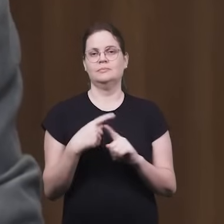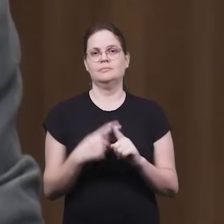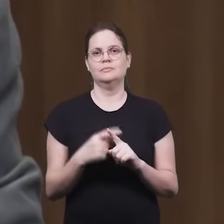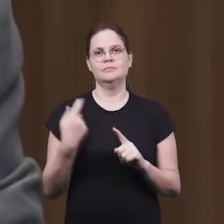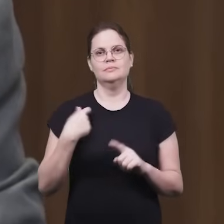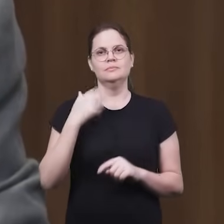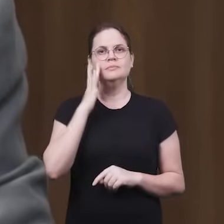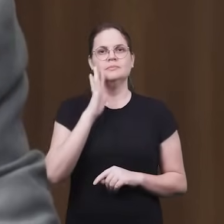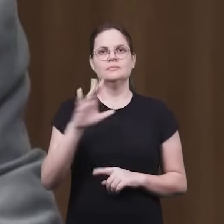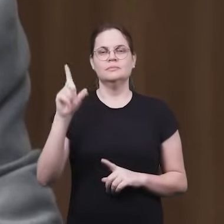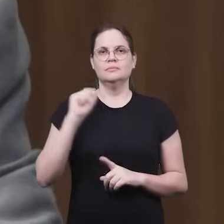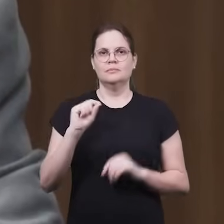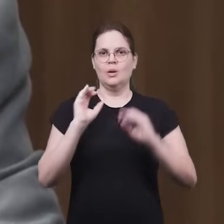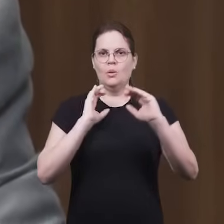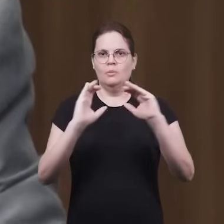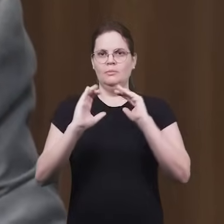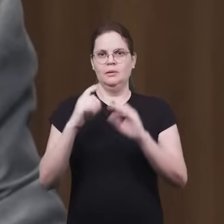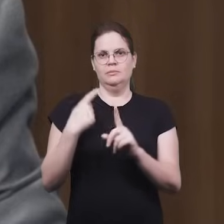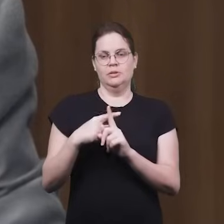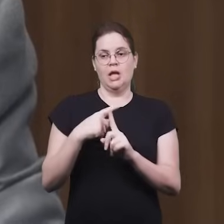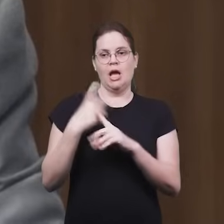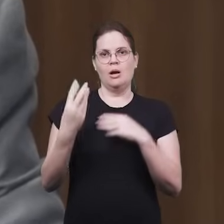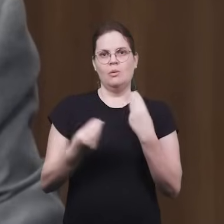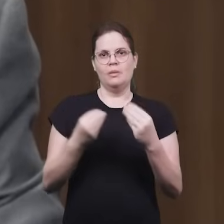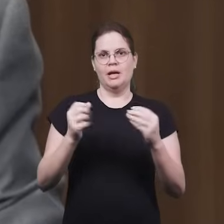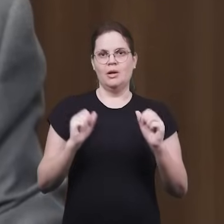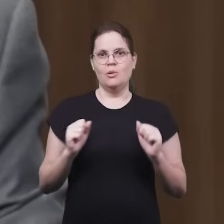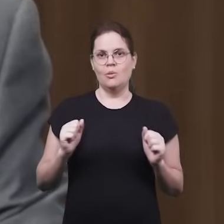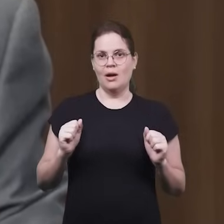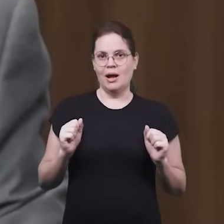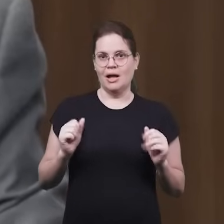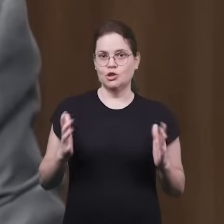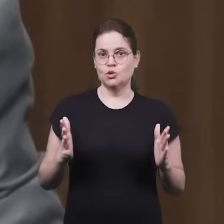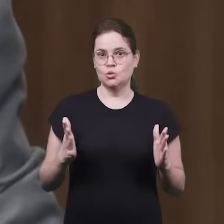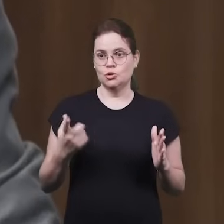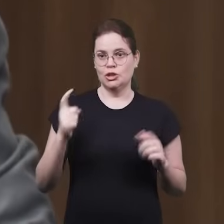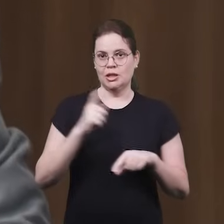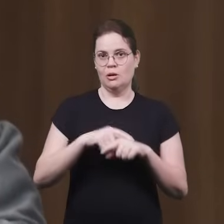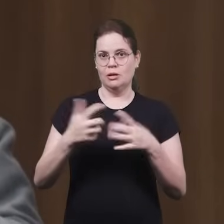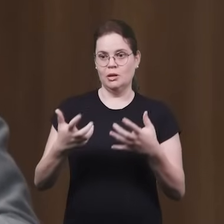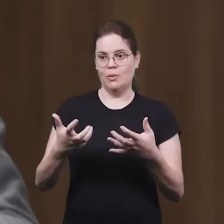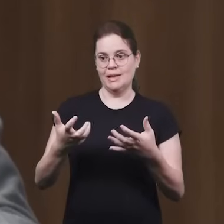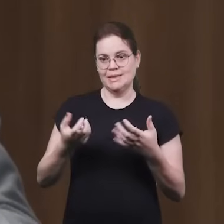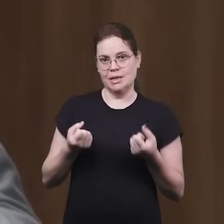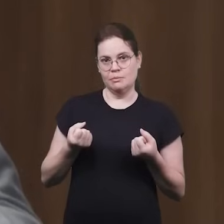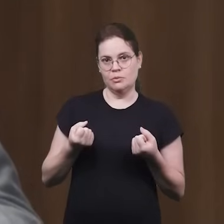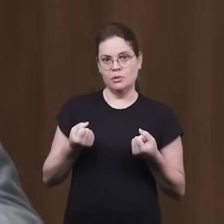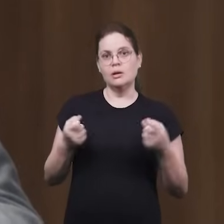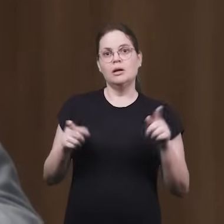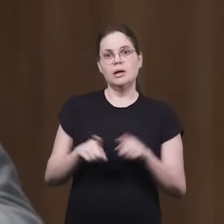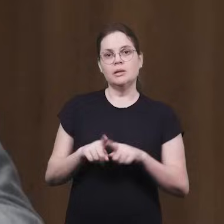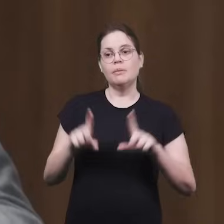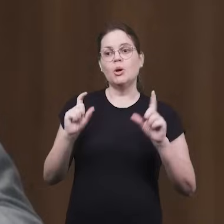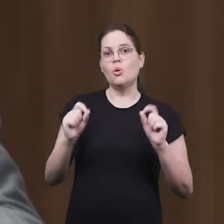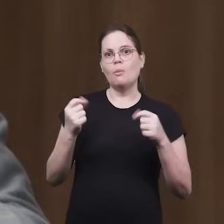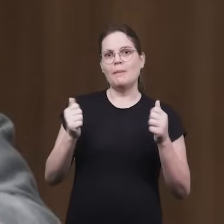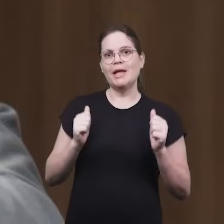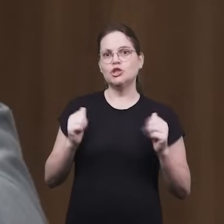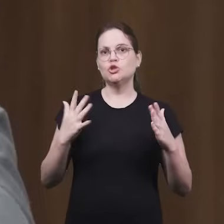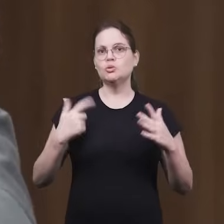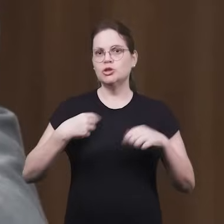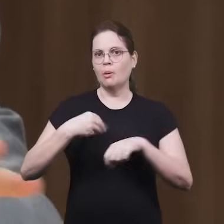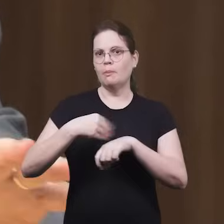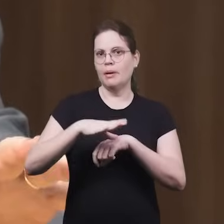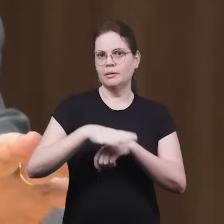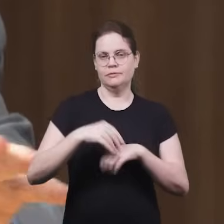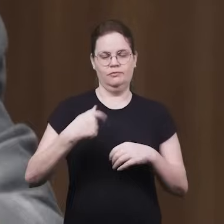seguinte, a comunicação positiva, como eu ajo e reajo como receptor, como eu ajo e reajo como emissor dessa comunicação. Então, vamos